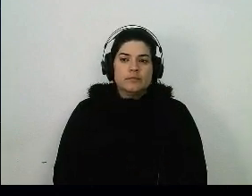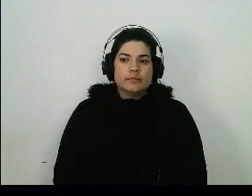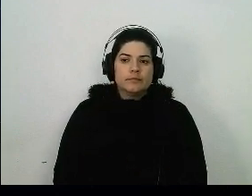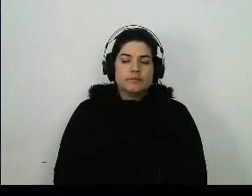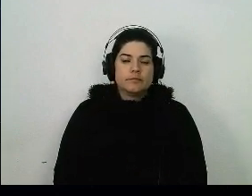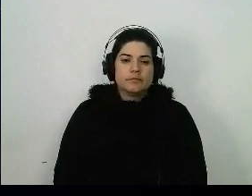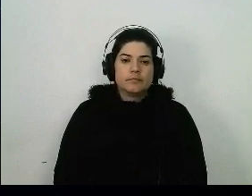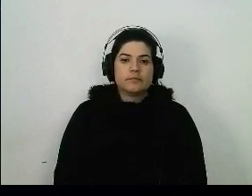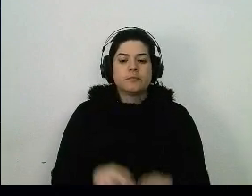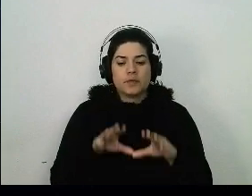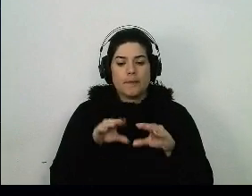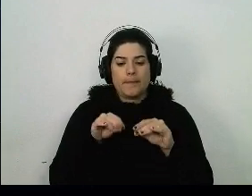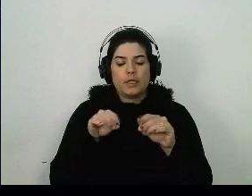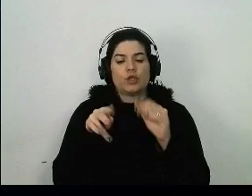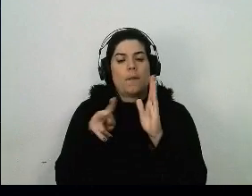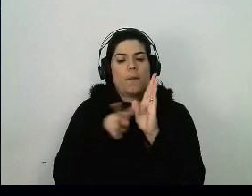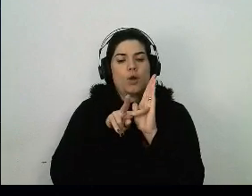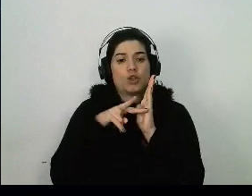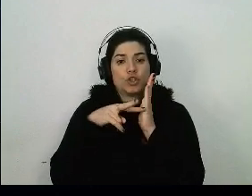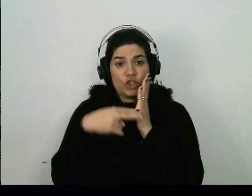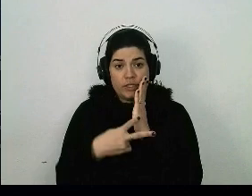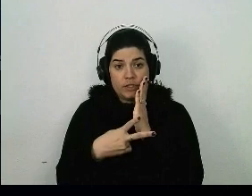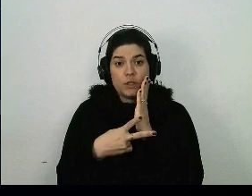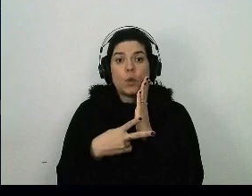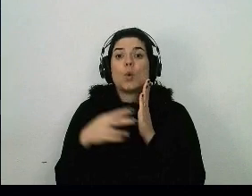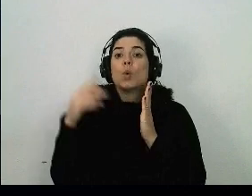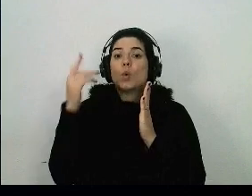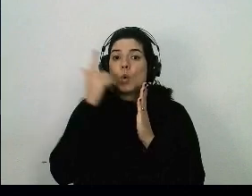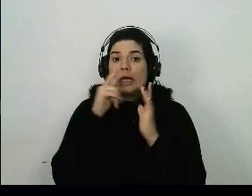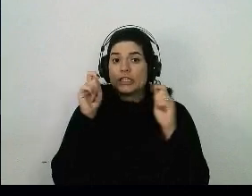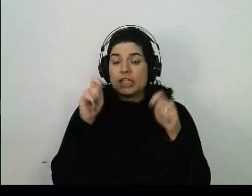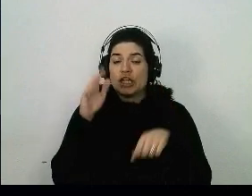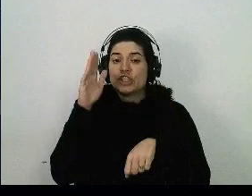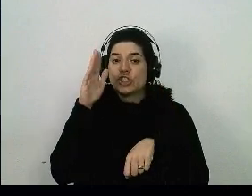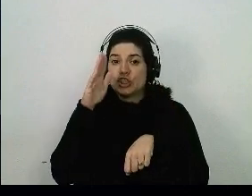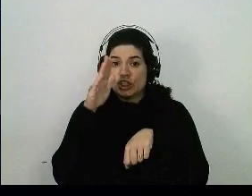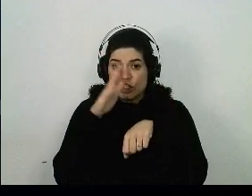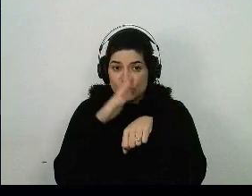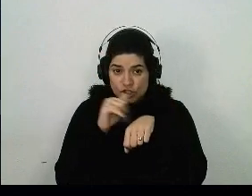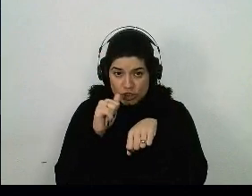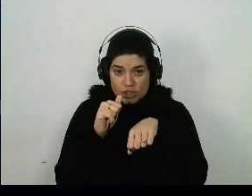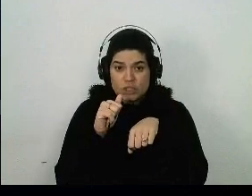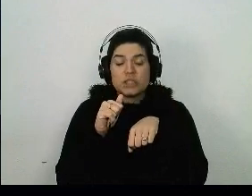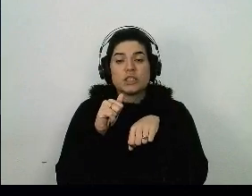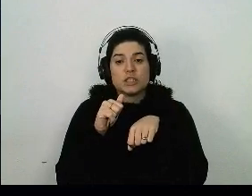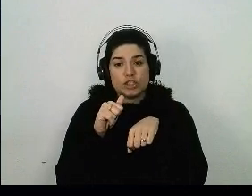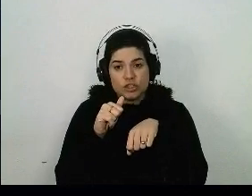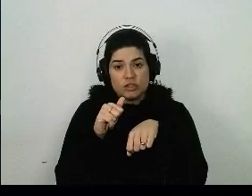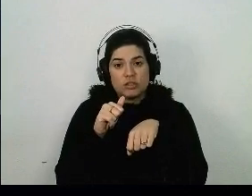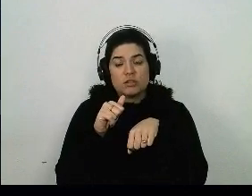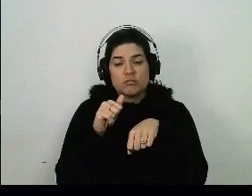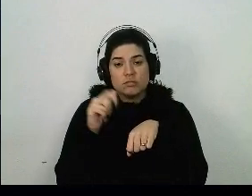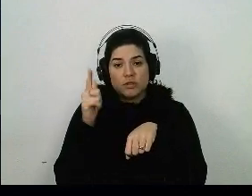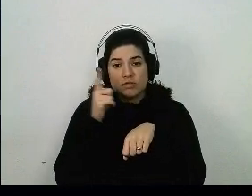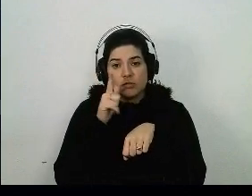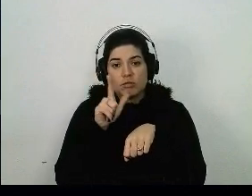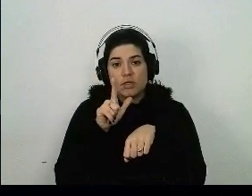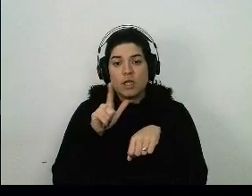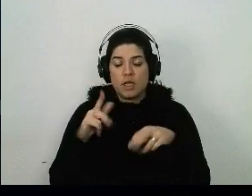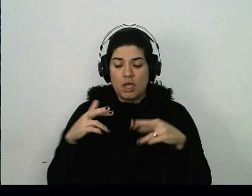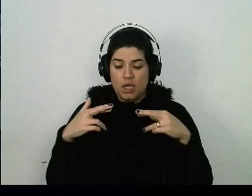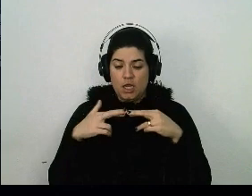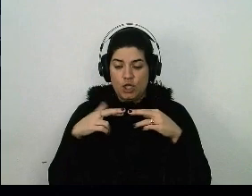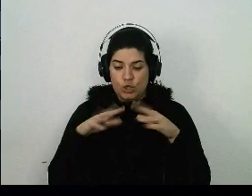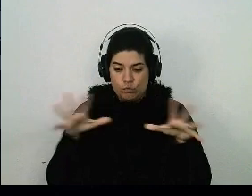blockchain. A gente consegue chamar os membros para fazer parte da nossa rede e fazer